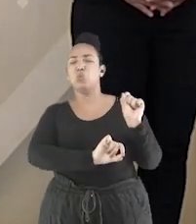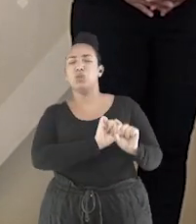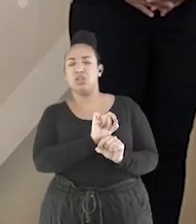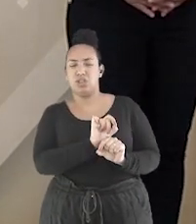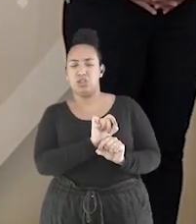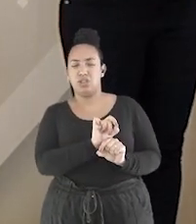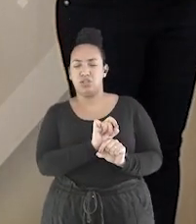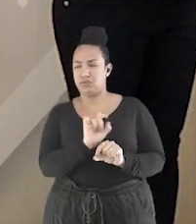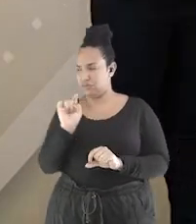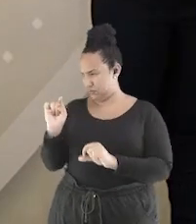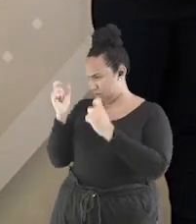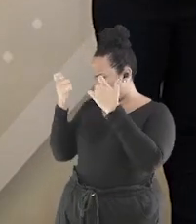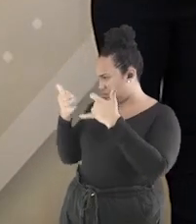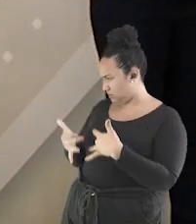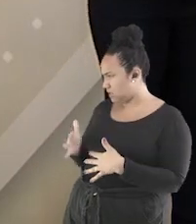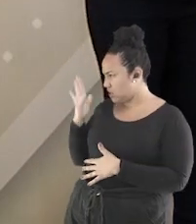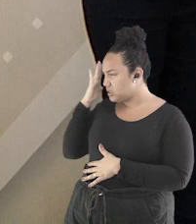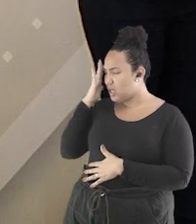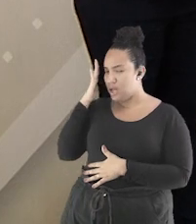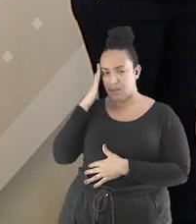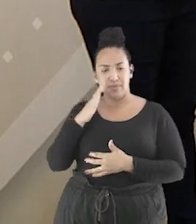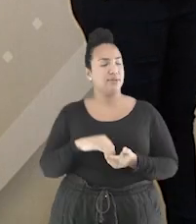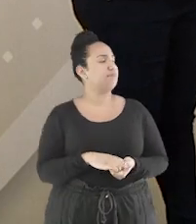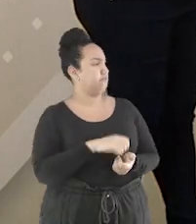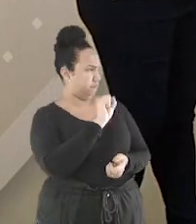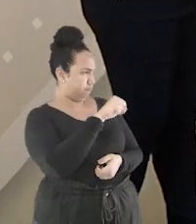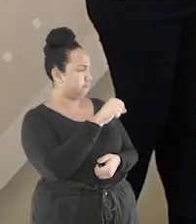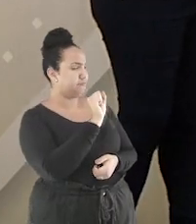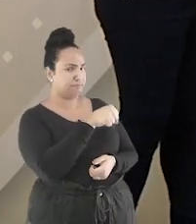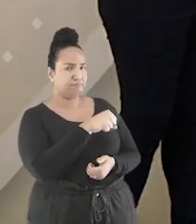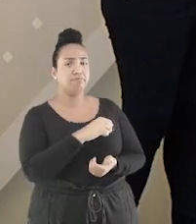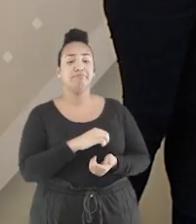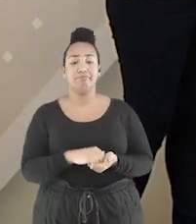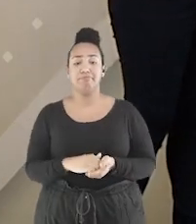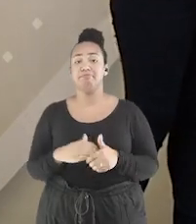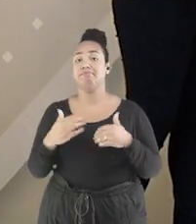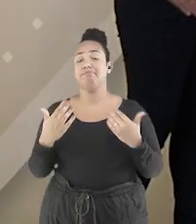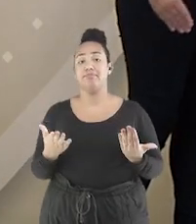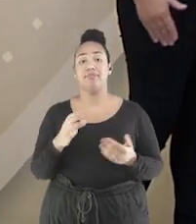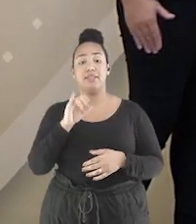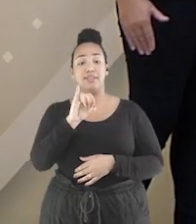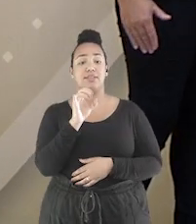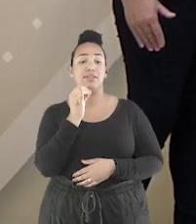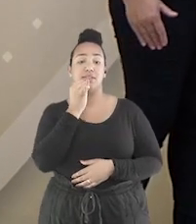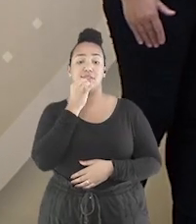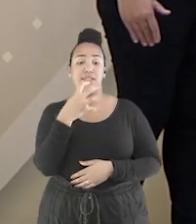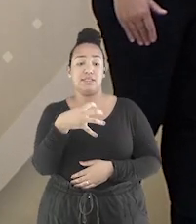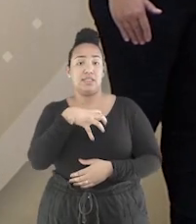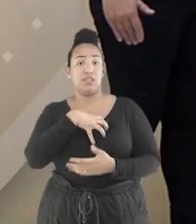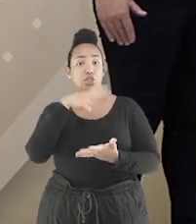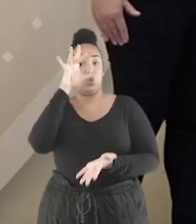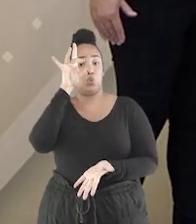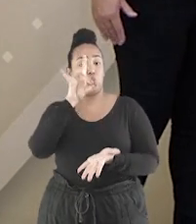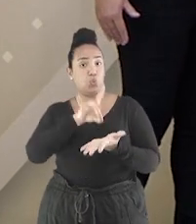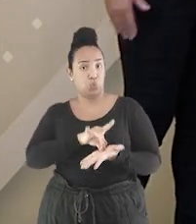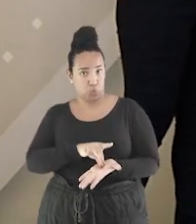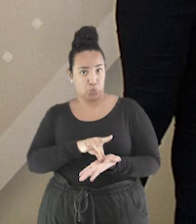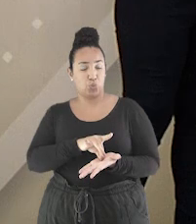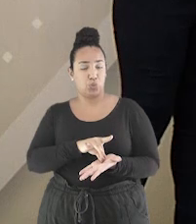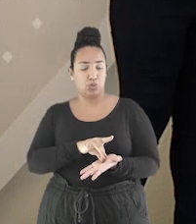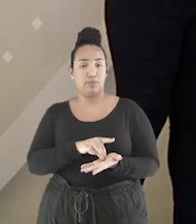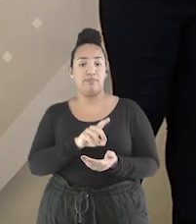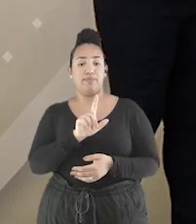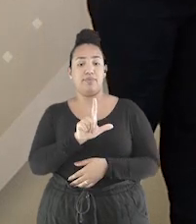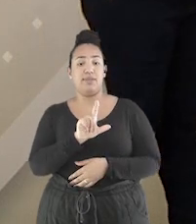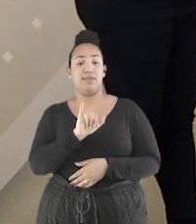sabe explicar, Neidiana? Sei sim, Matheus. Quando falamos em sentido literal, também chamado de